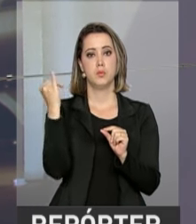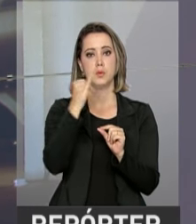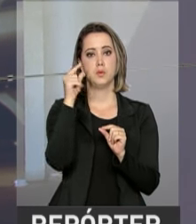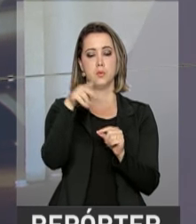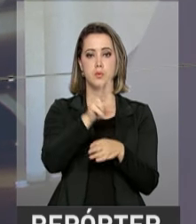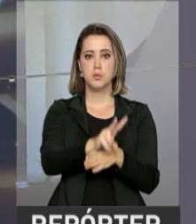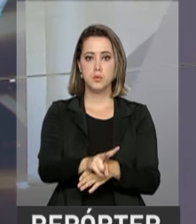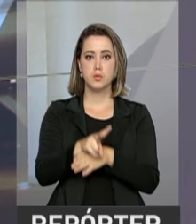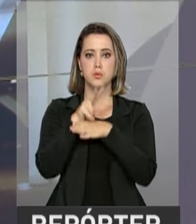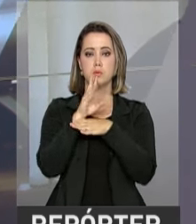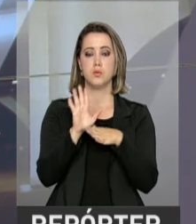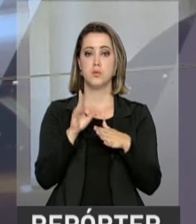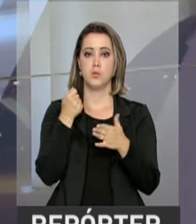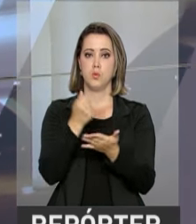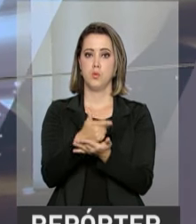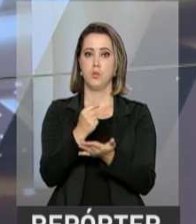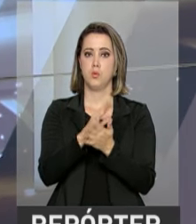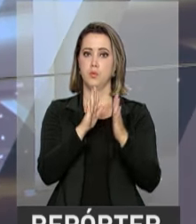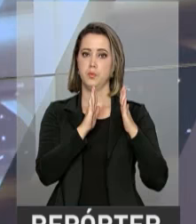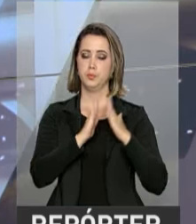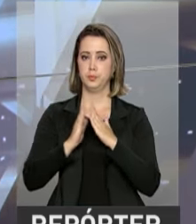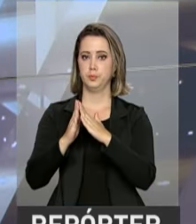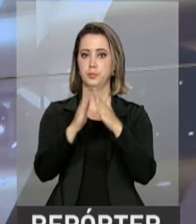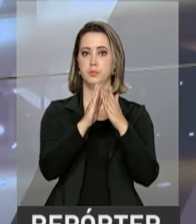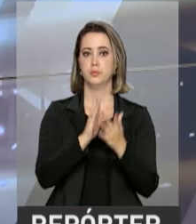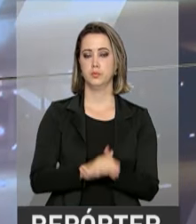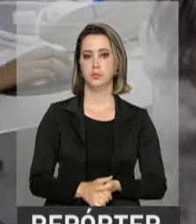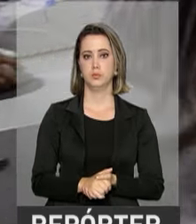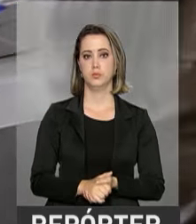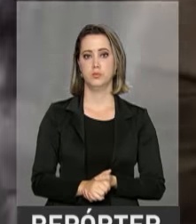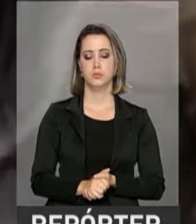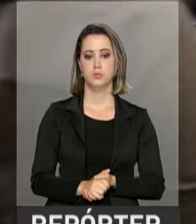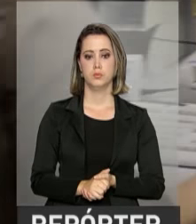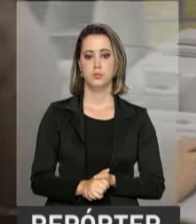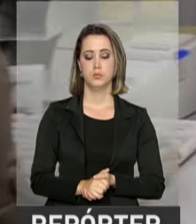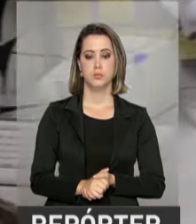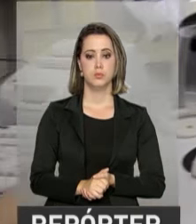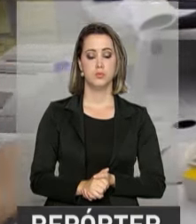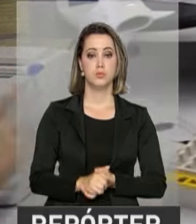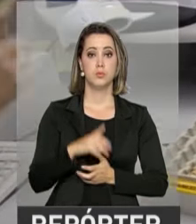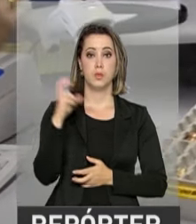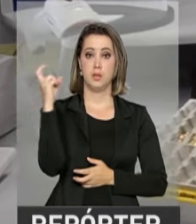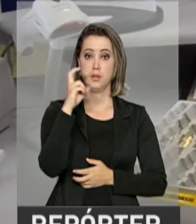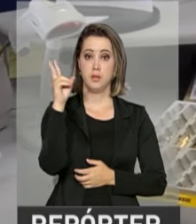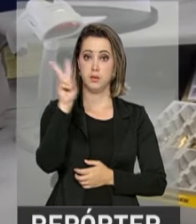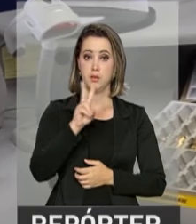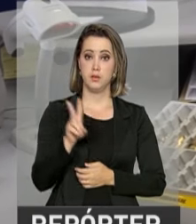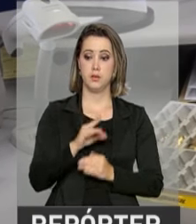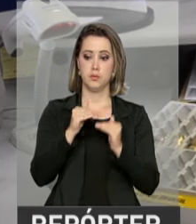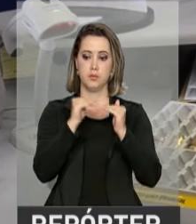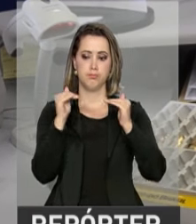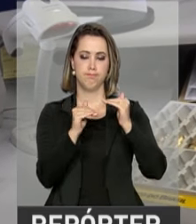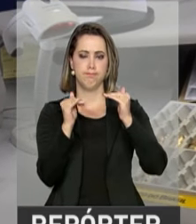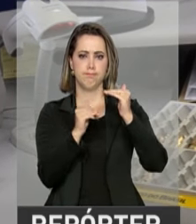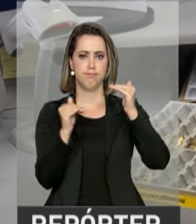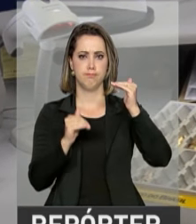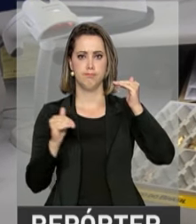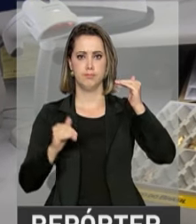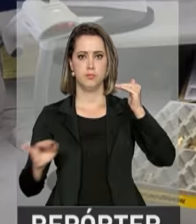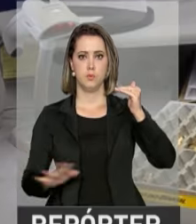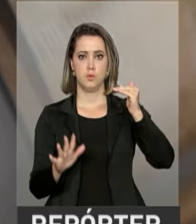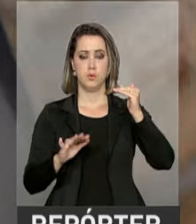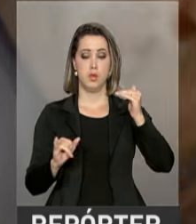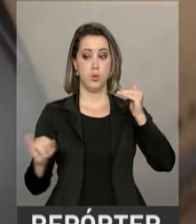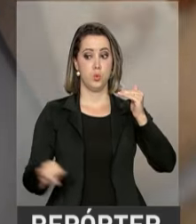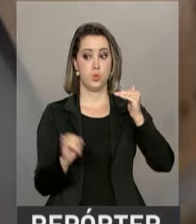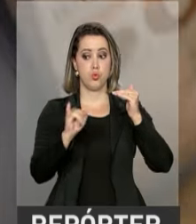foi para as linhas de crédito imobiliário foi a quinta queda consecutiva dos juros ea maior